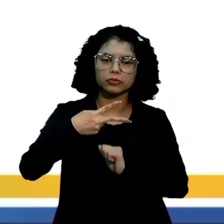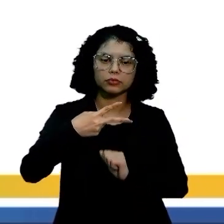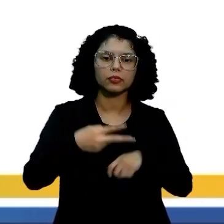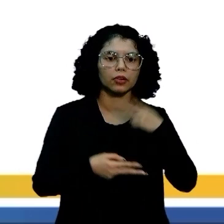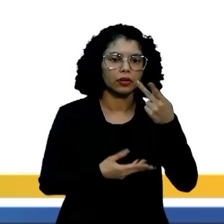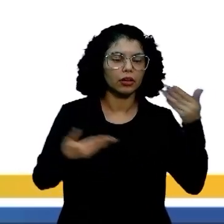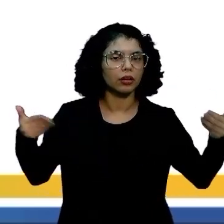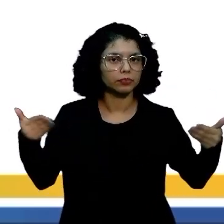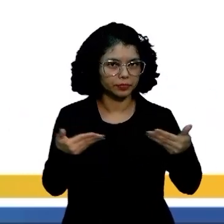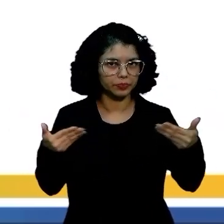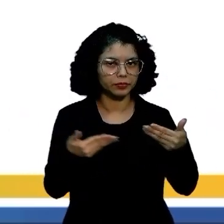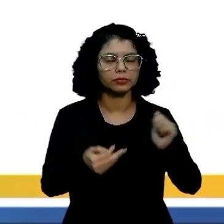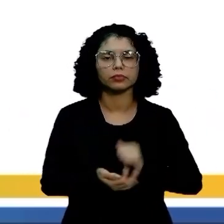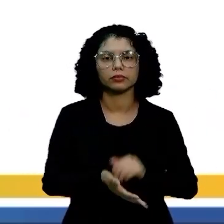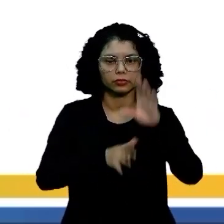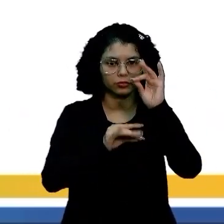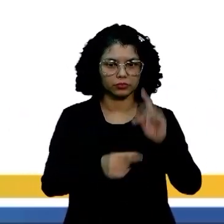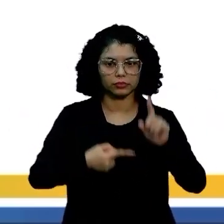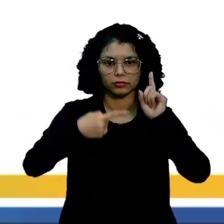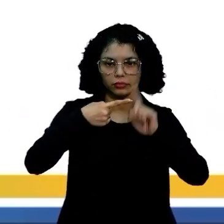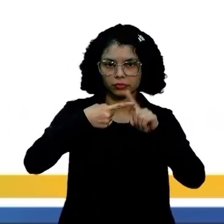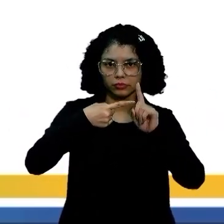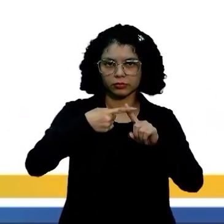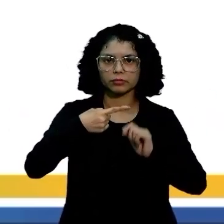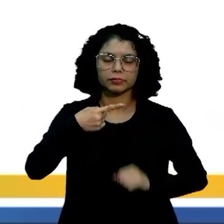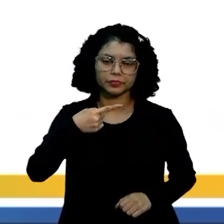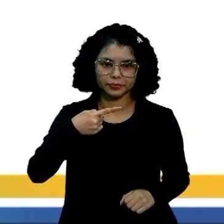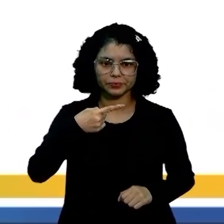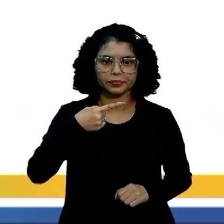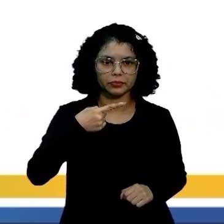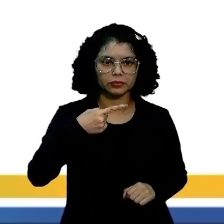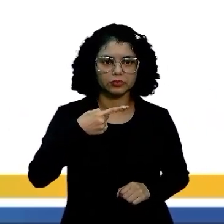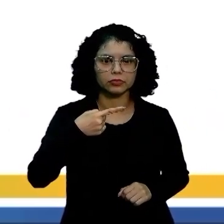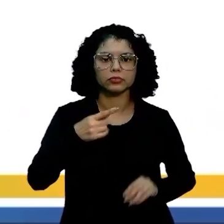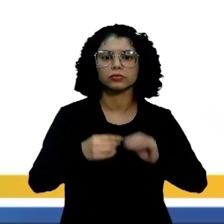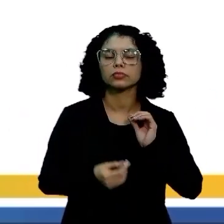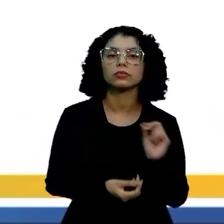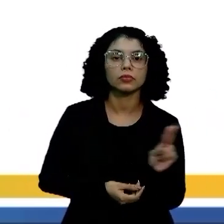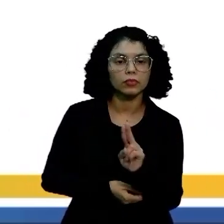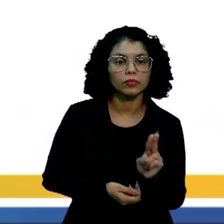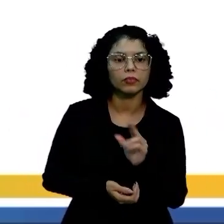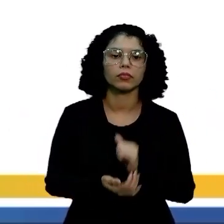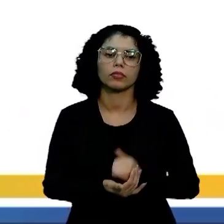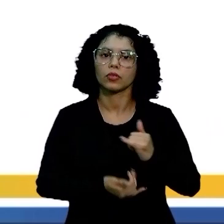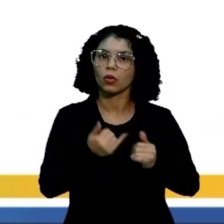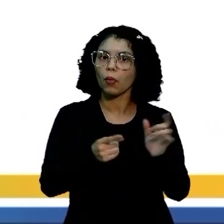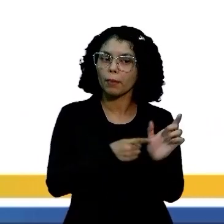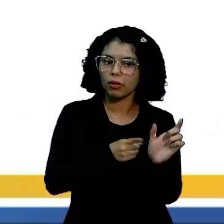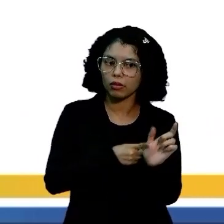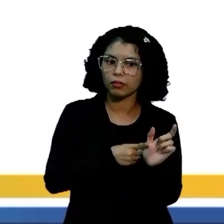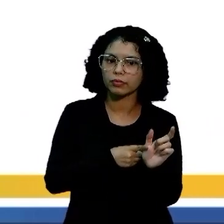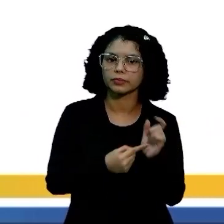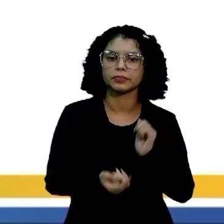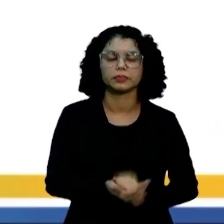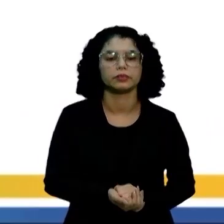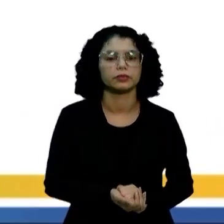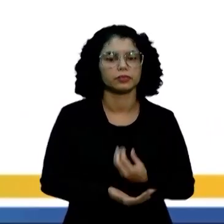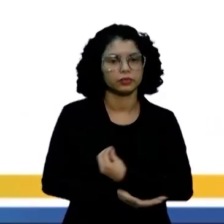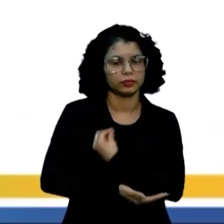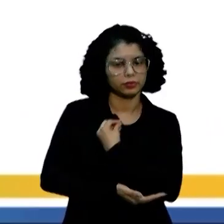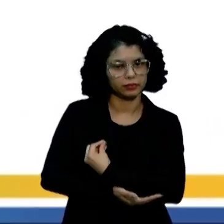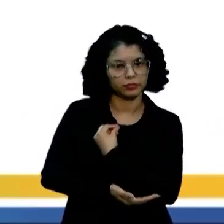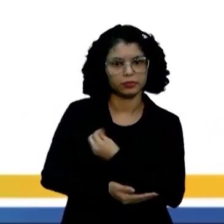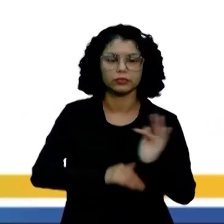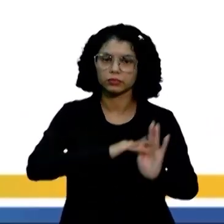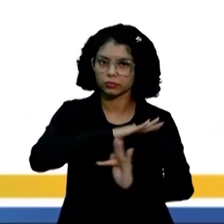gente vai falar agora um pouquinho do cultismo. O cultismo é chamado do jogo de palavras. Nele